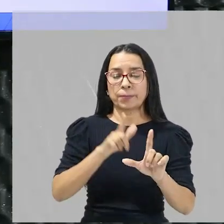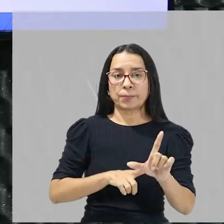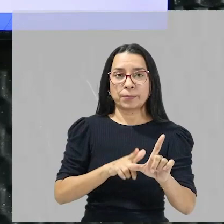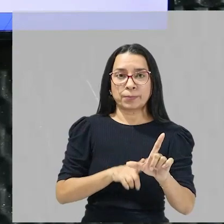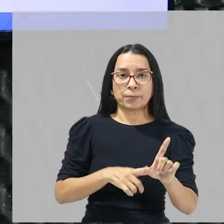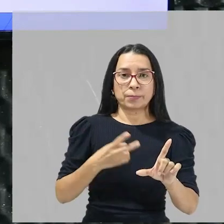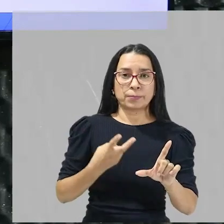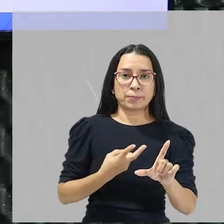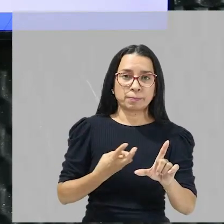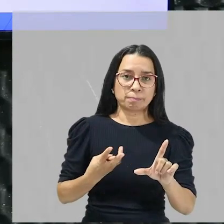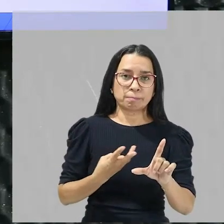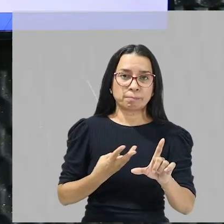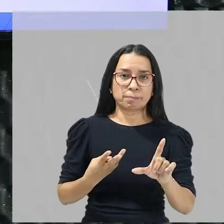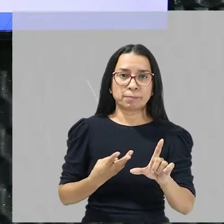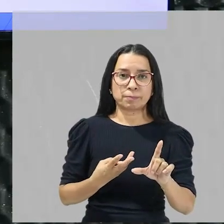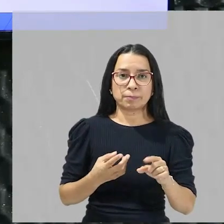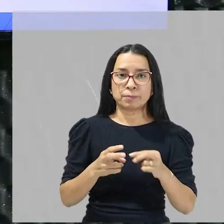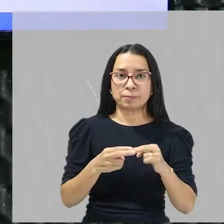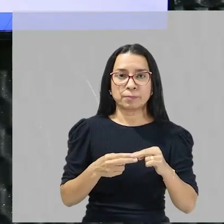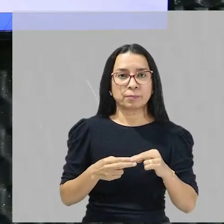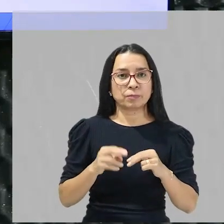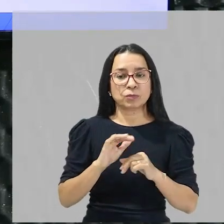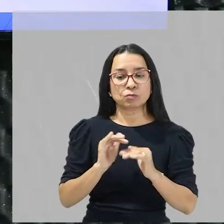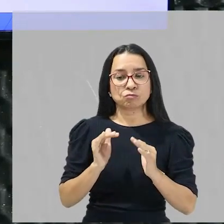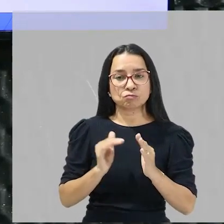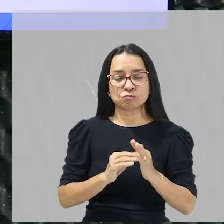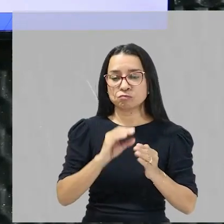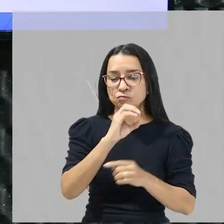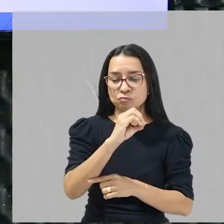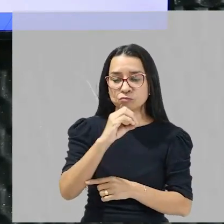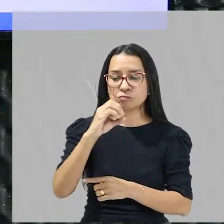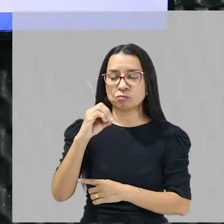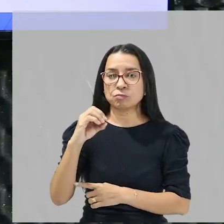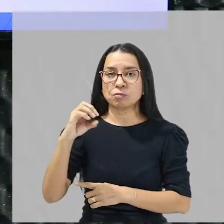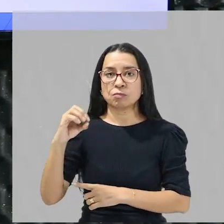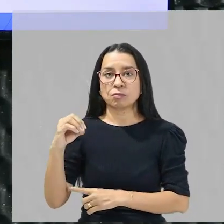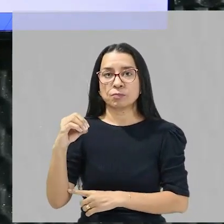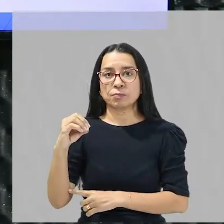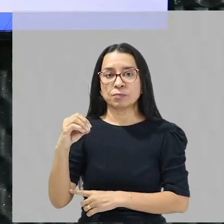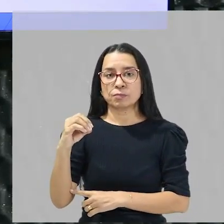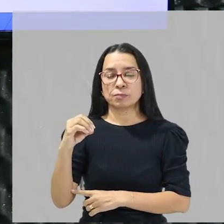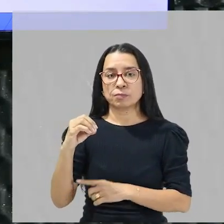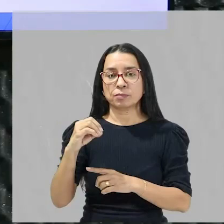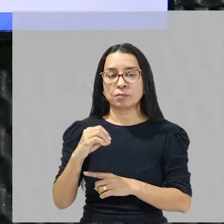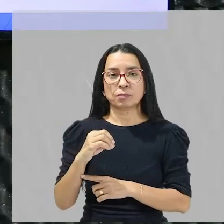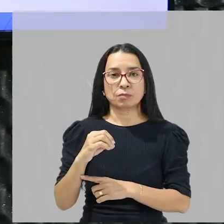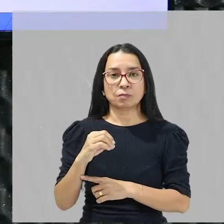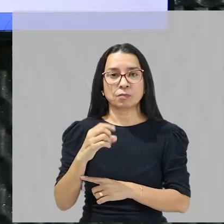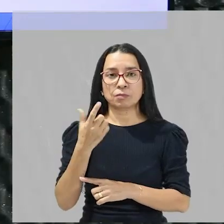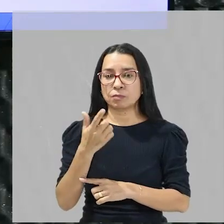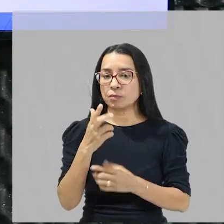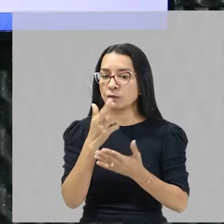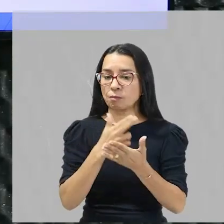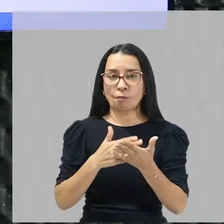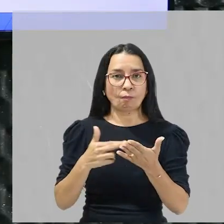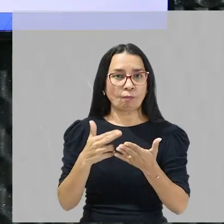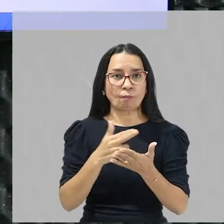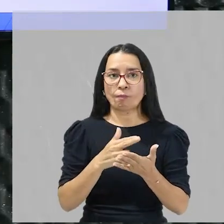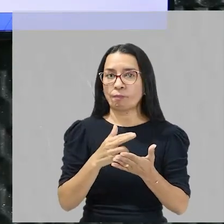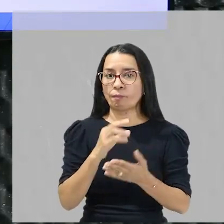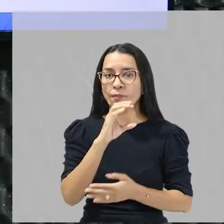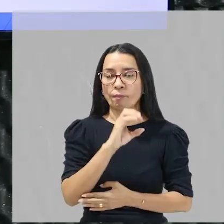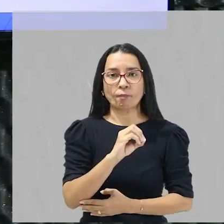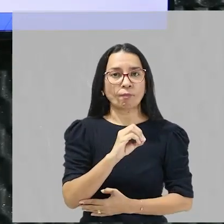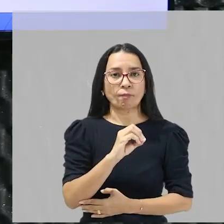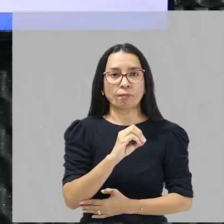isso, todo mundo aqui, ó, a bolinha que se refere ao local na reta em relação a essas raízes, todas elas não estão